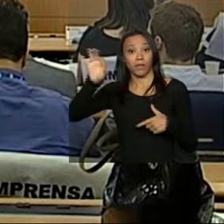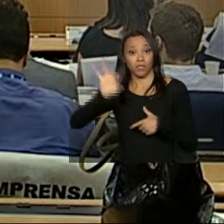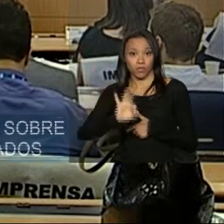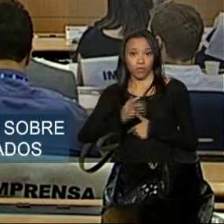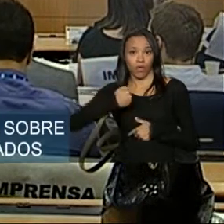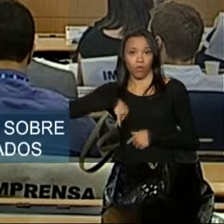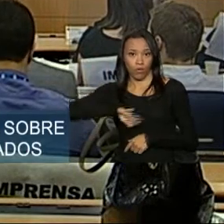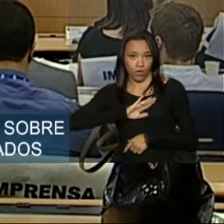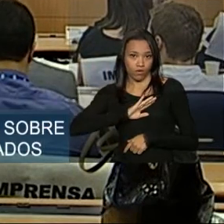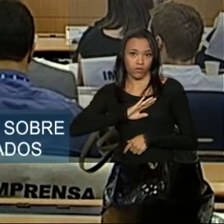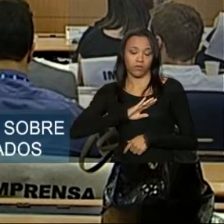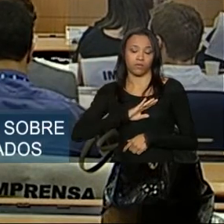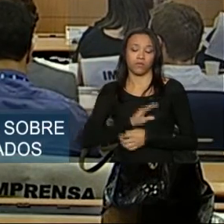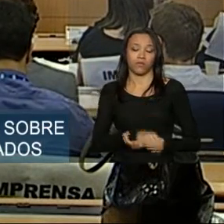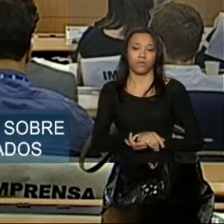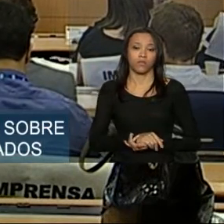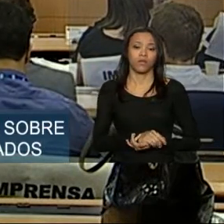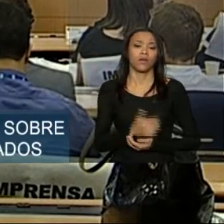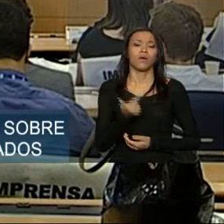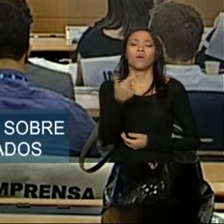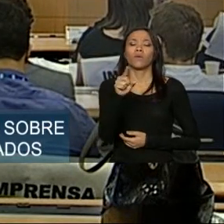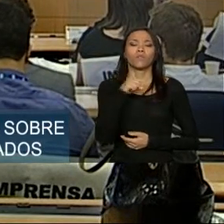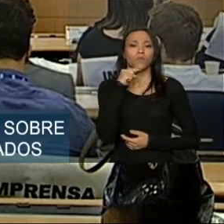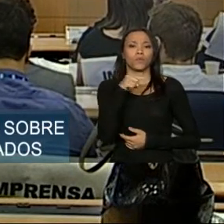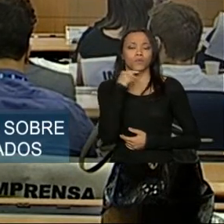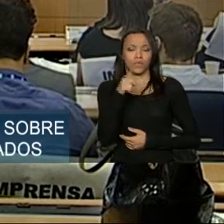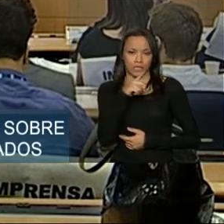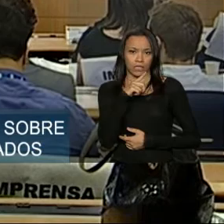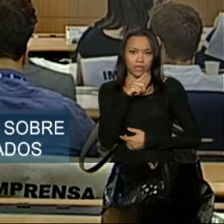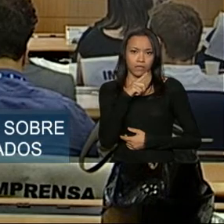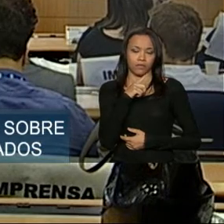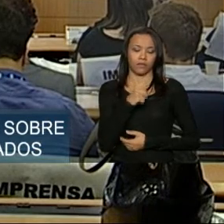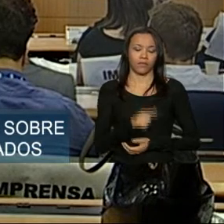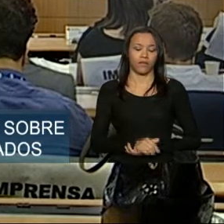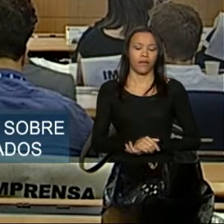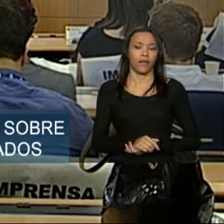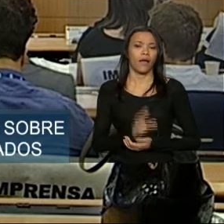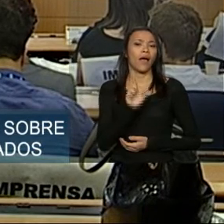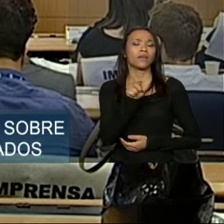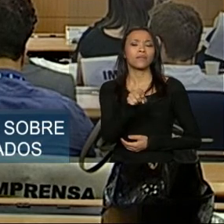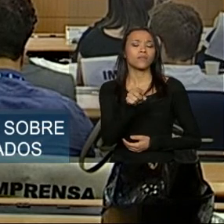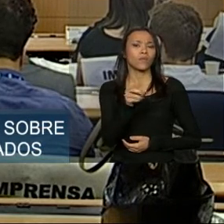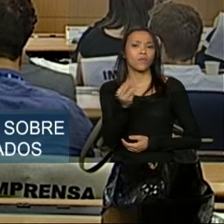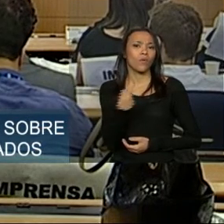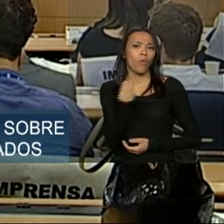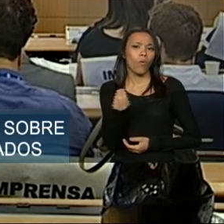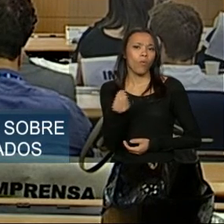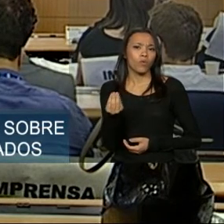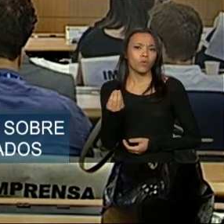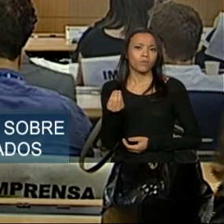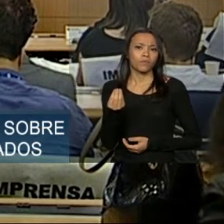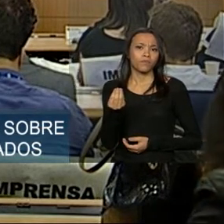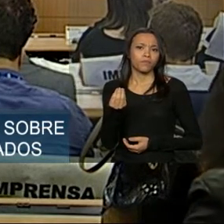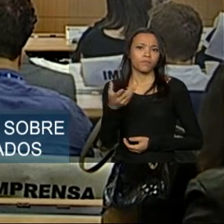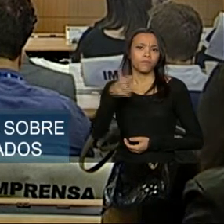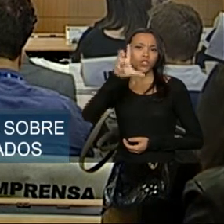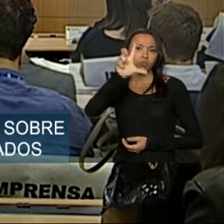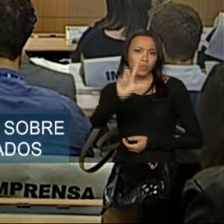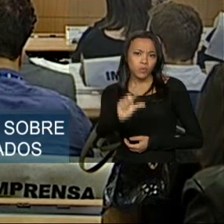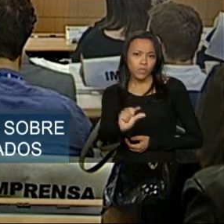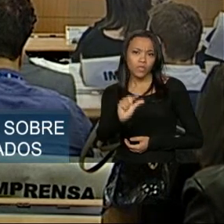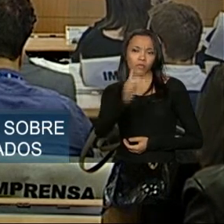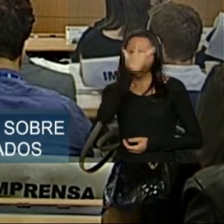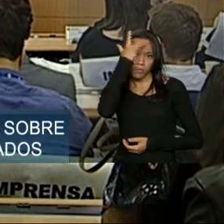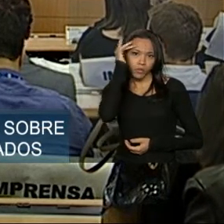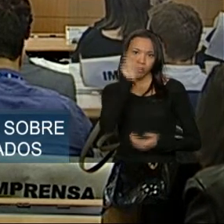produtos, tá bom. Talvez seria melhor. Outra dúvida que eu tenho é a seguinte. Aqui se atribui essa diminuição das internações...